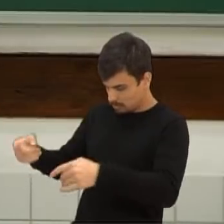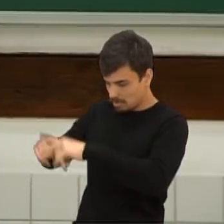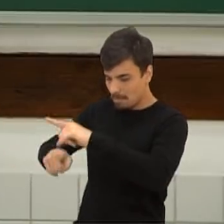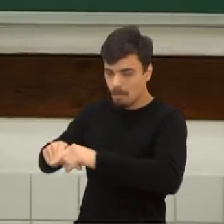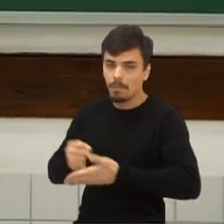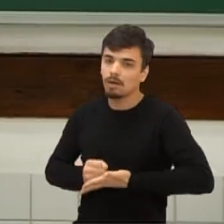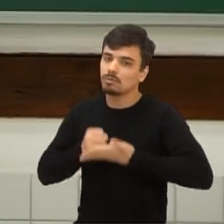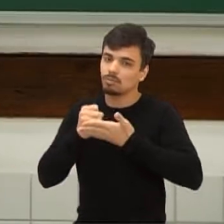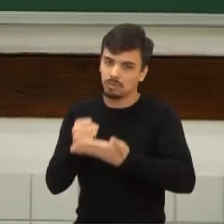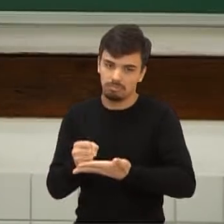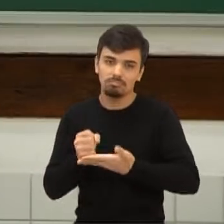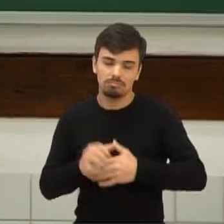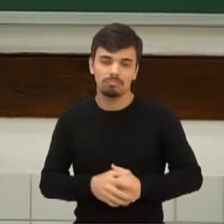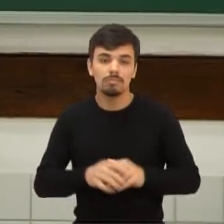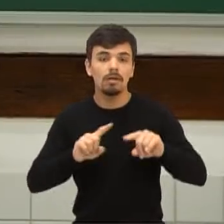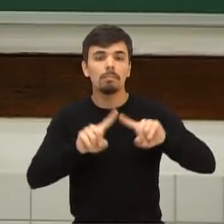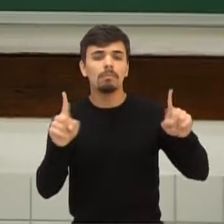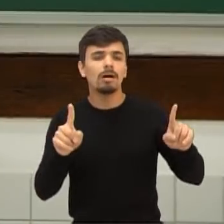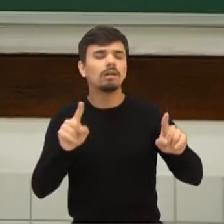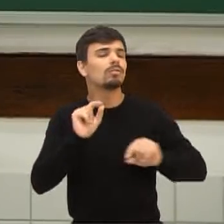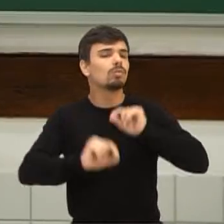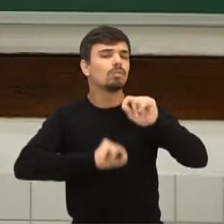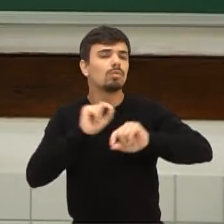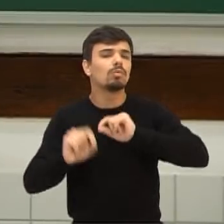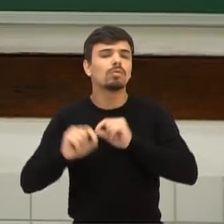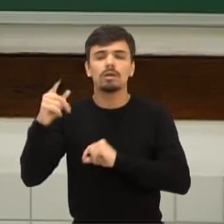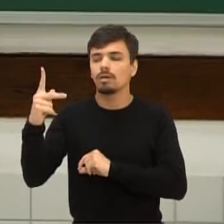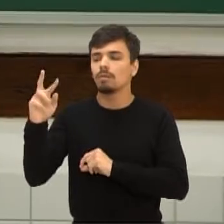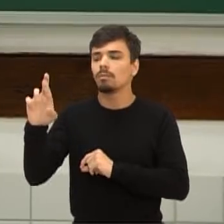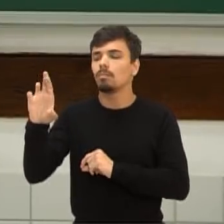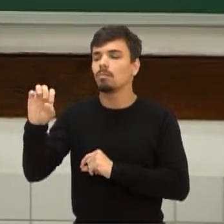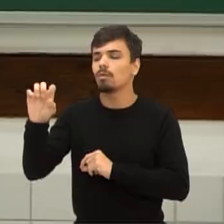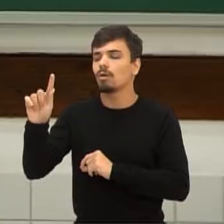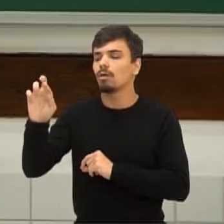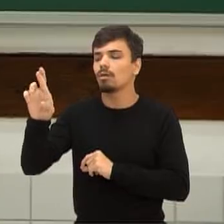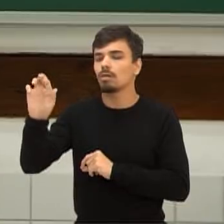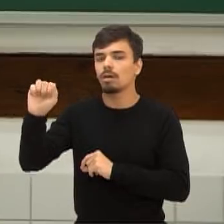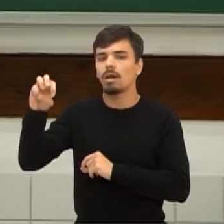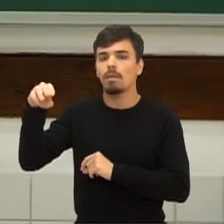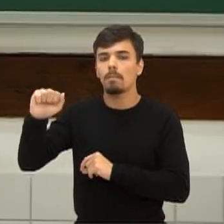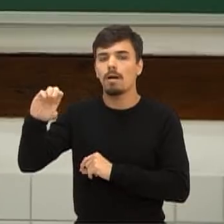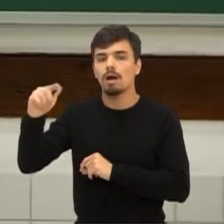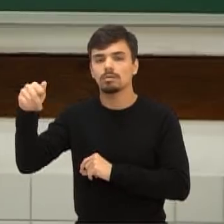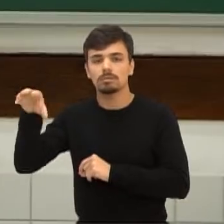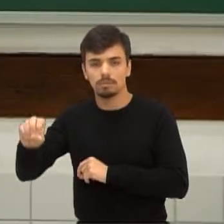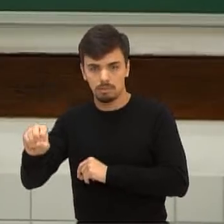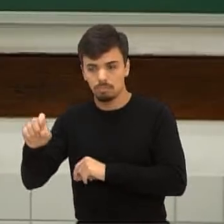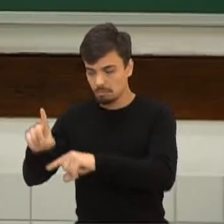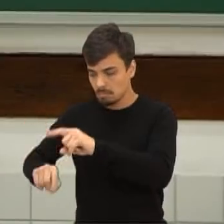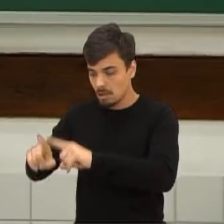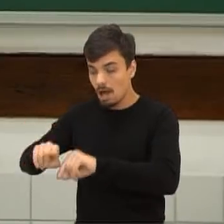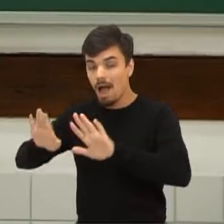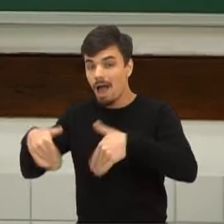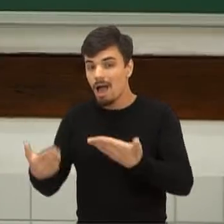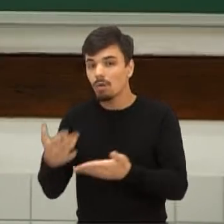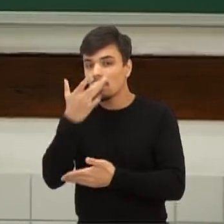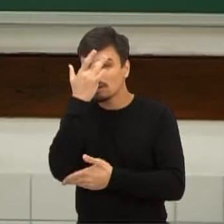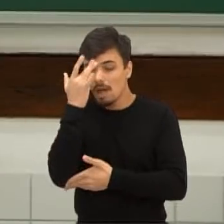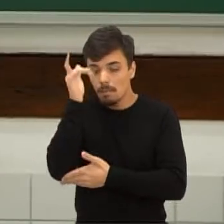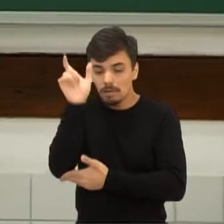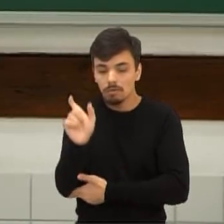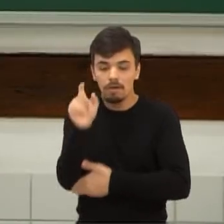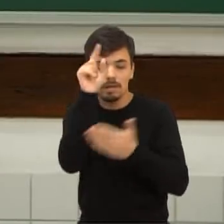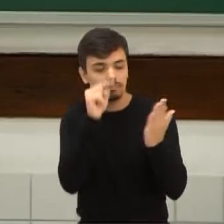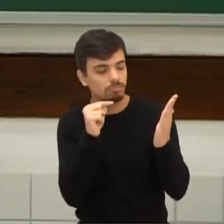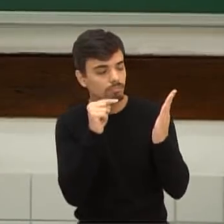nisso. Mas o que é a programação de uma máquina? É quando a pessoa vai e coloca na